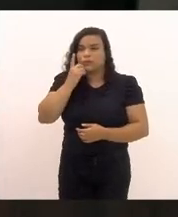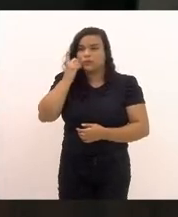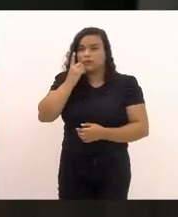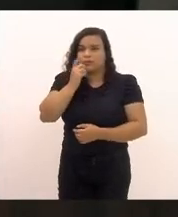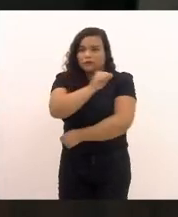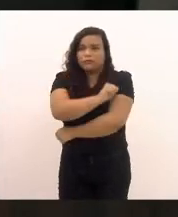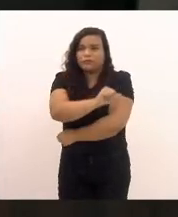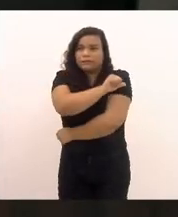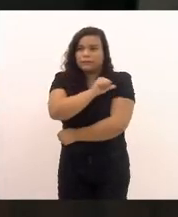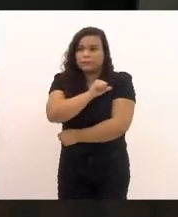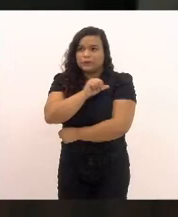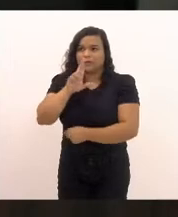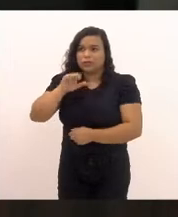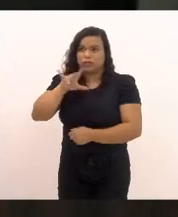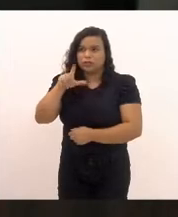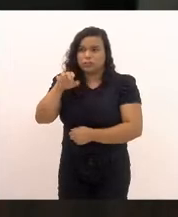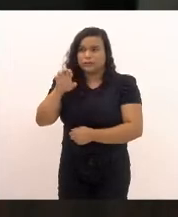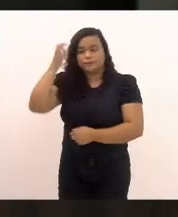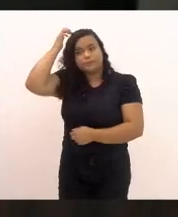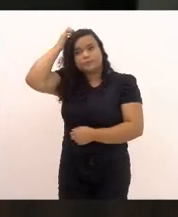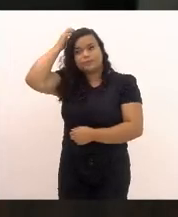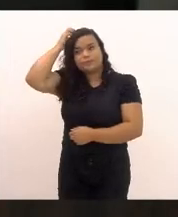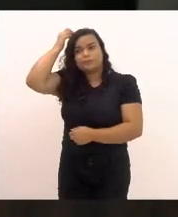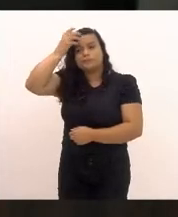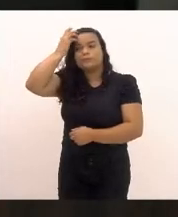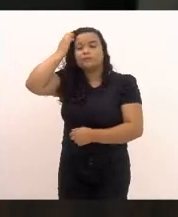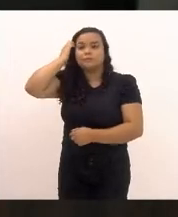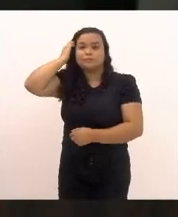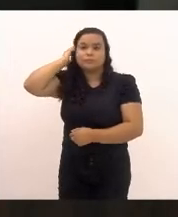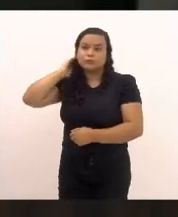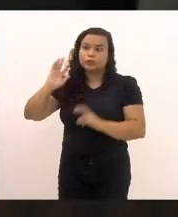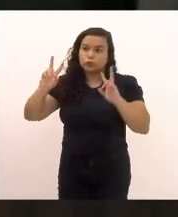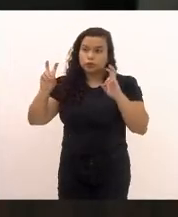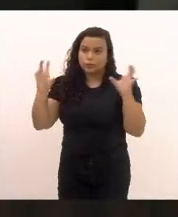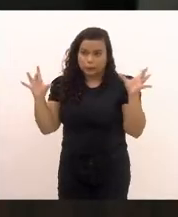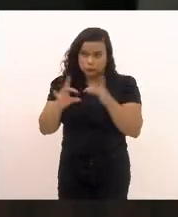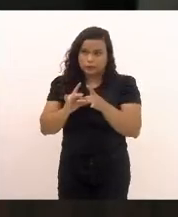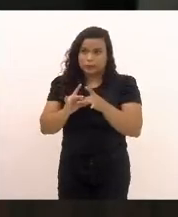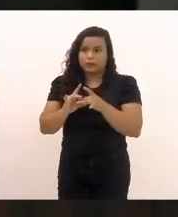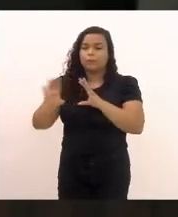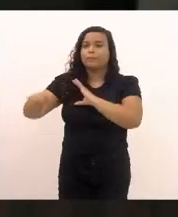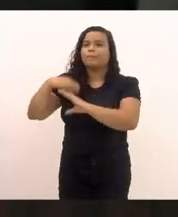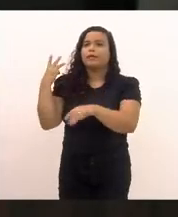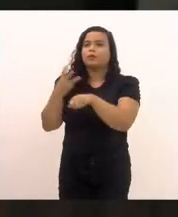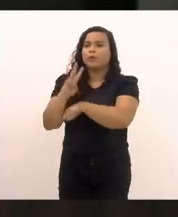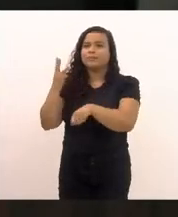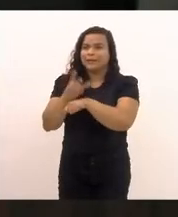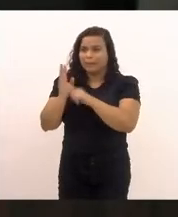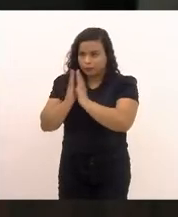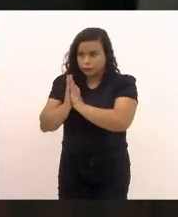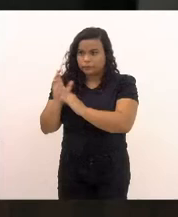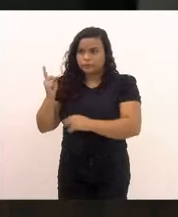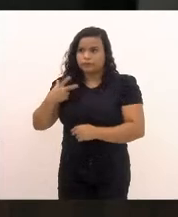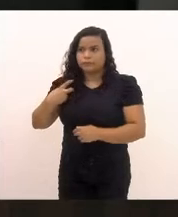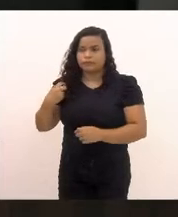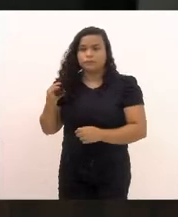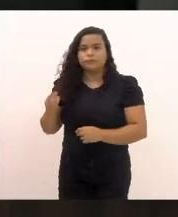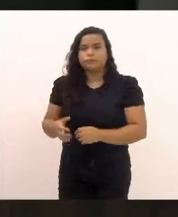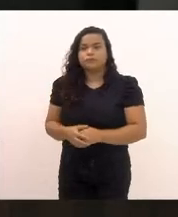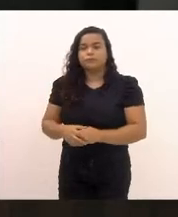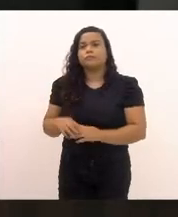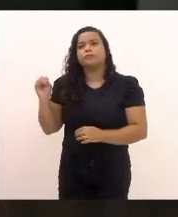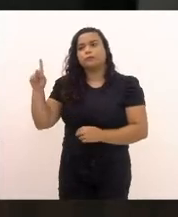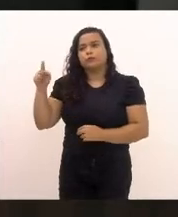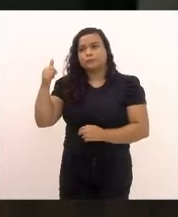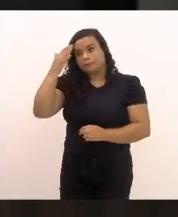enfermeira. Obrigada, é para pedir a inclusão, tá? Inclusão? Manda aí pelo zap, fazendo a gentileza. Tá